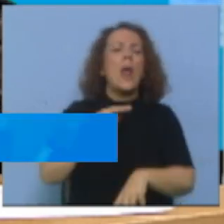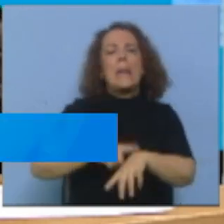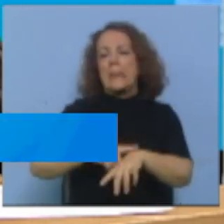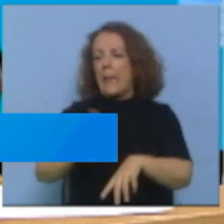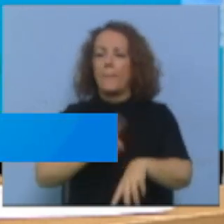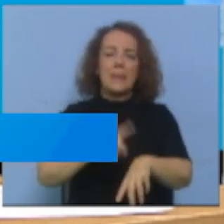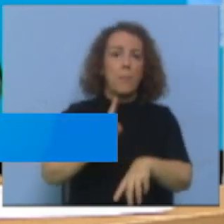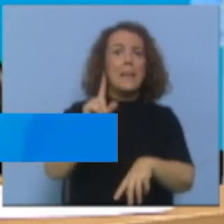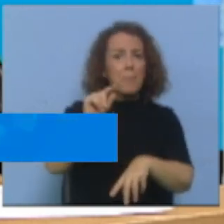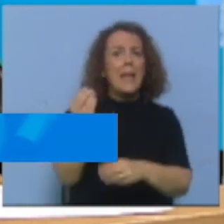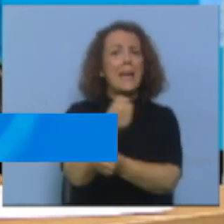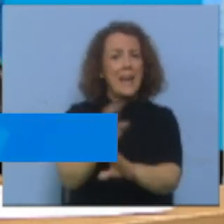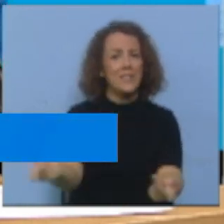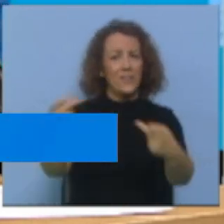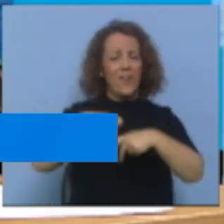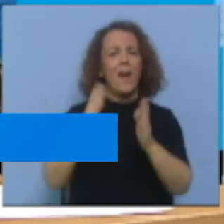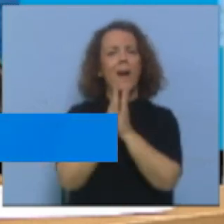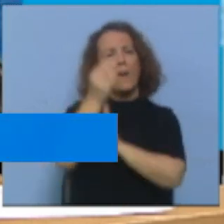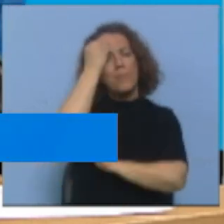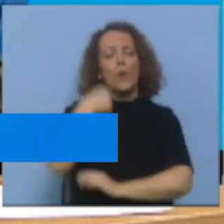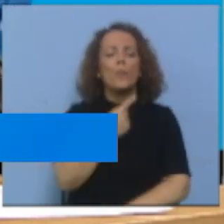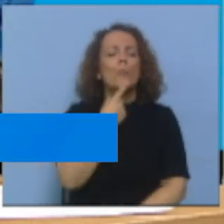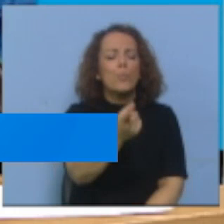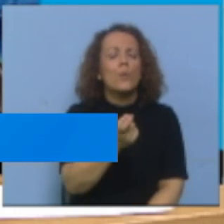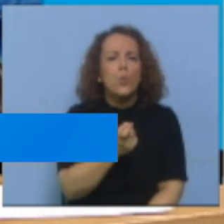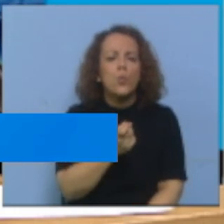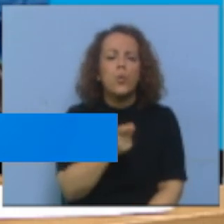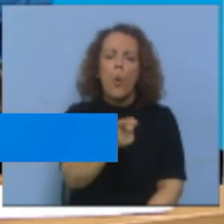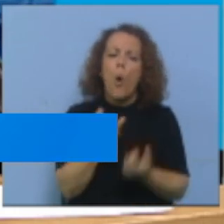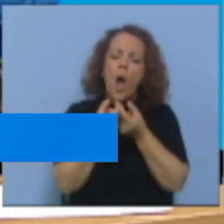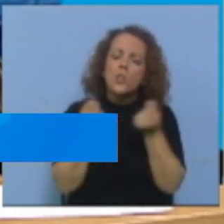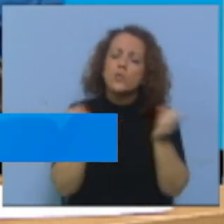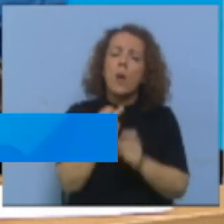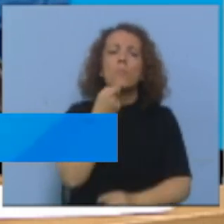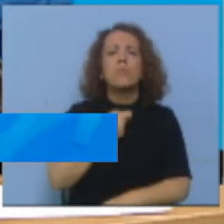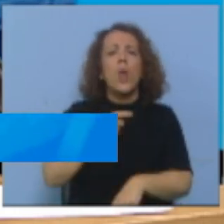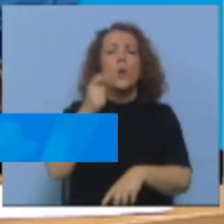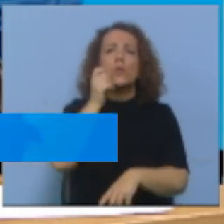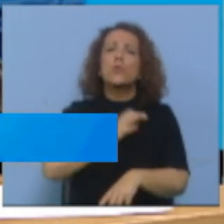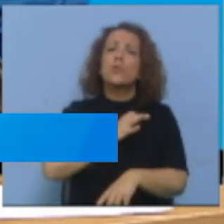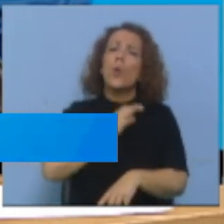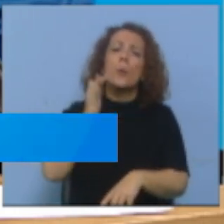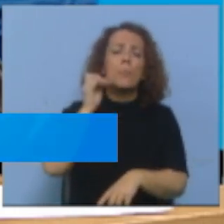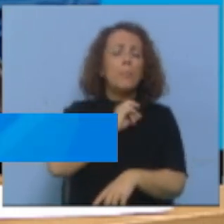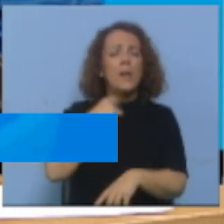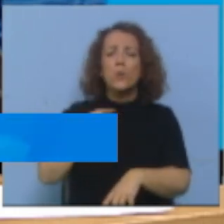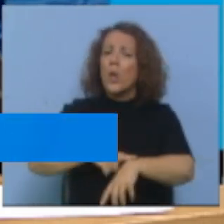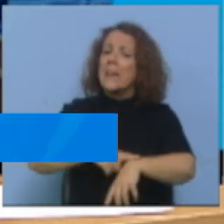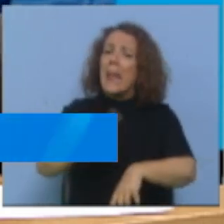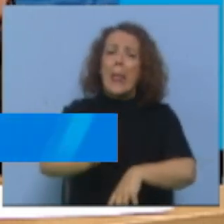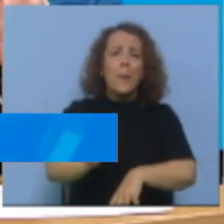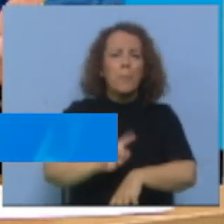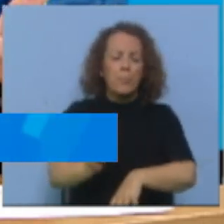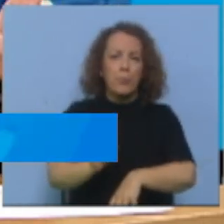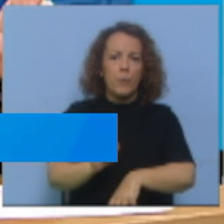as crianças, na catequese, quando me pergunto, porquê é que não tens rezado? Não tenho tempo, Sr. Padre, de rezar. As crianças também dizem